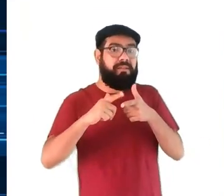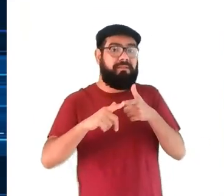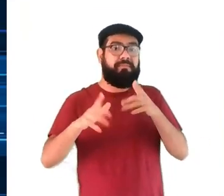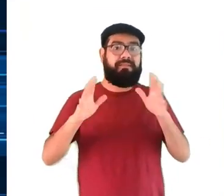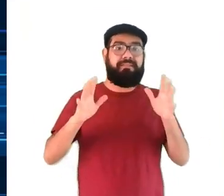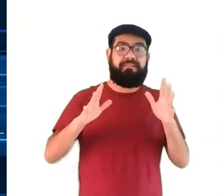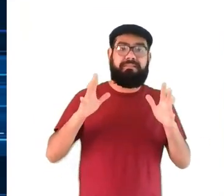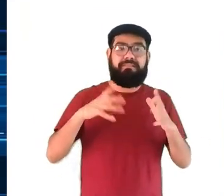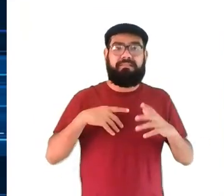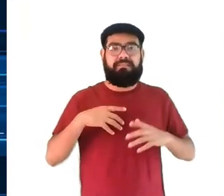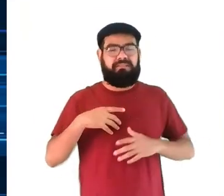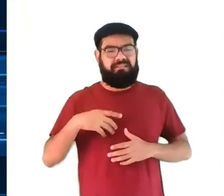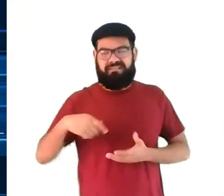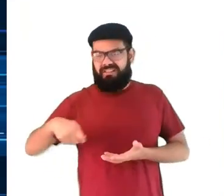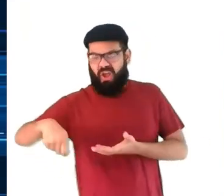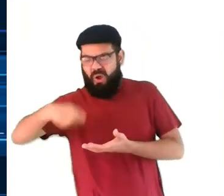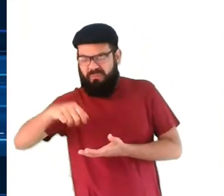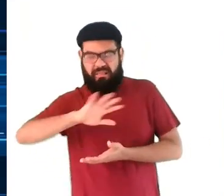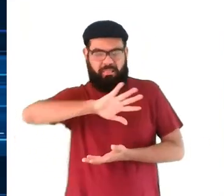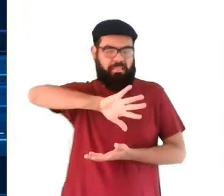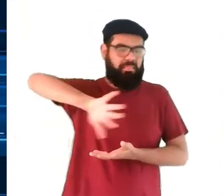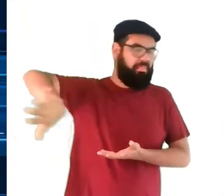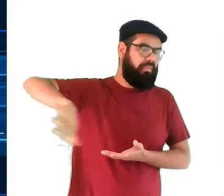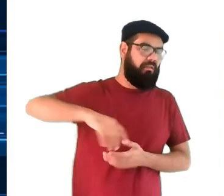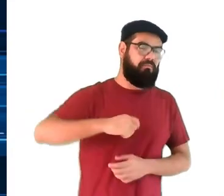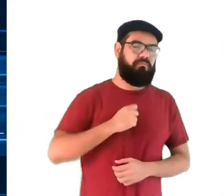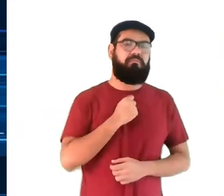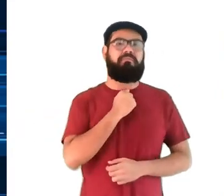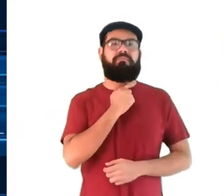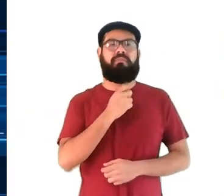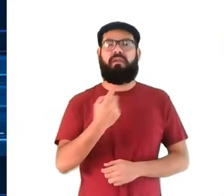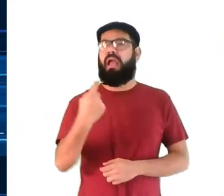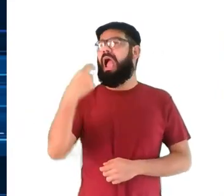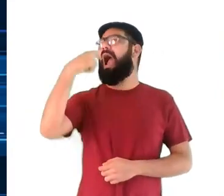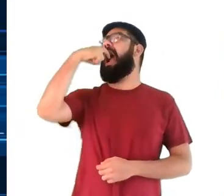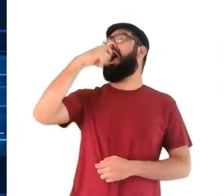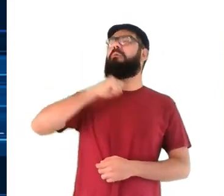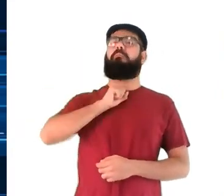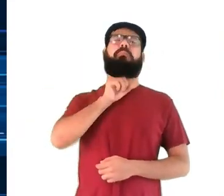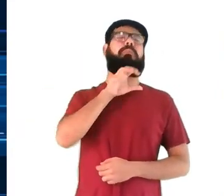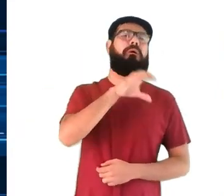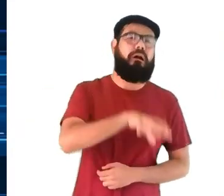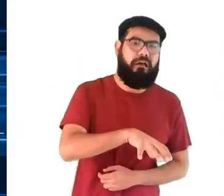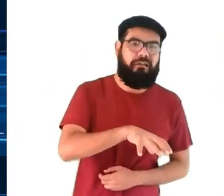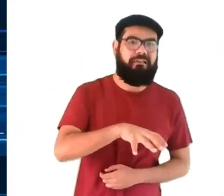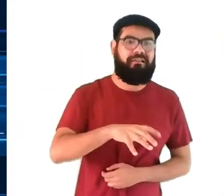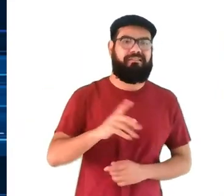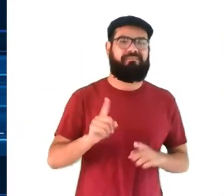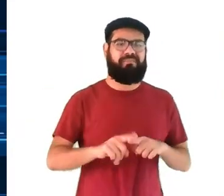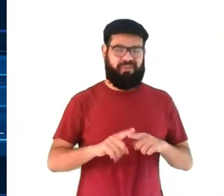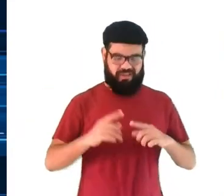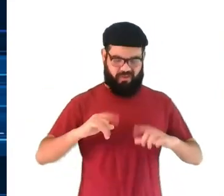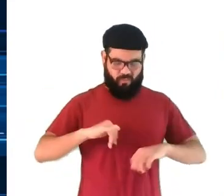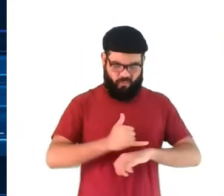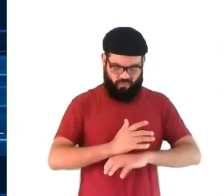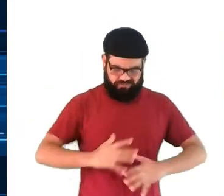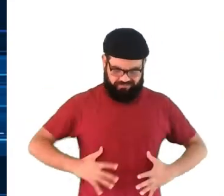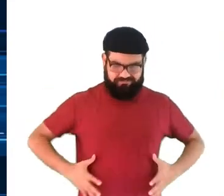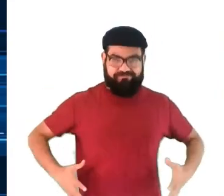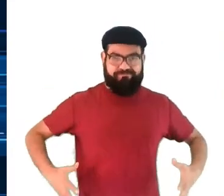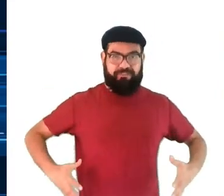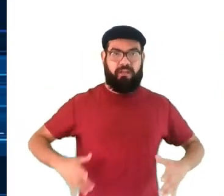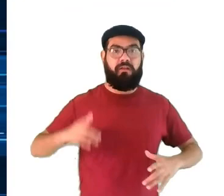alimentares, como a anorexia, a bulimia, etc. Uma outra característica também do